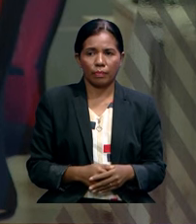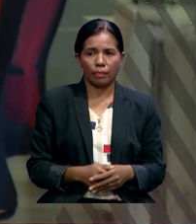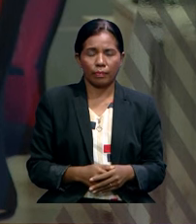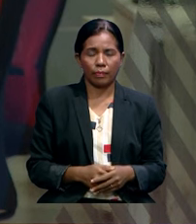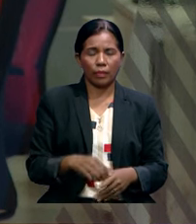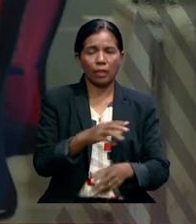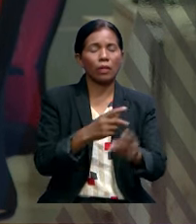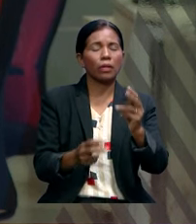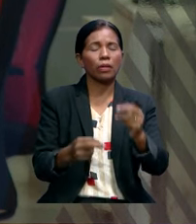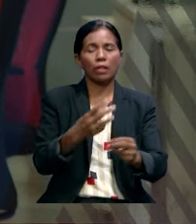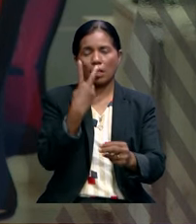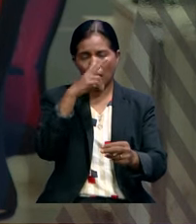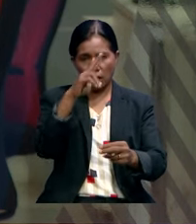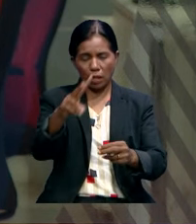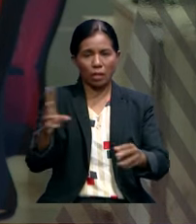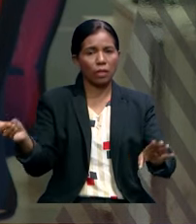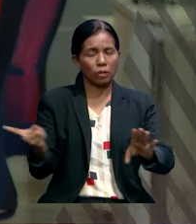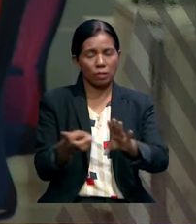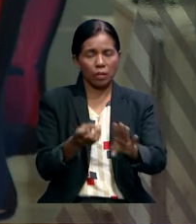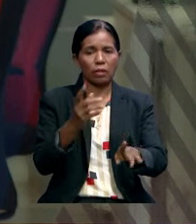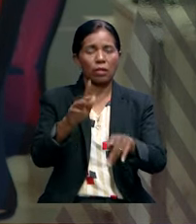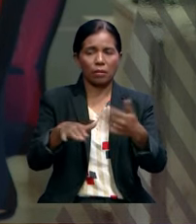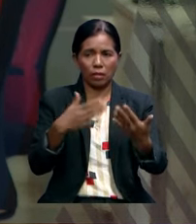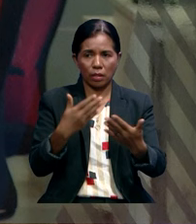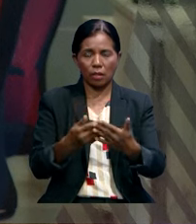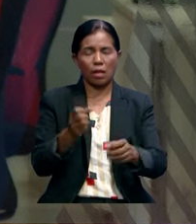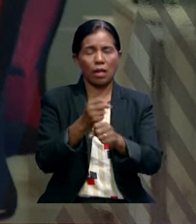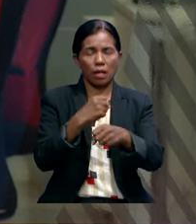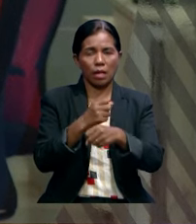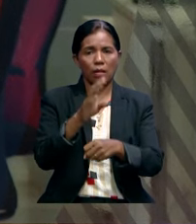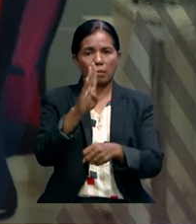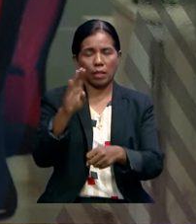Notariado se halo verificação ba documento cidadão na betrata bilhete identidade.